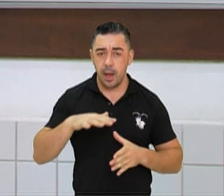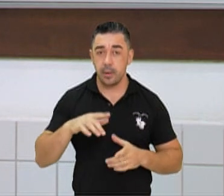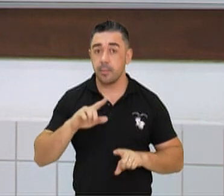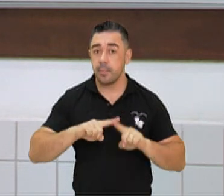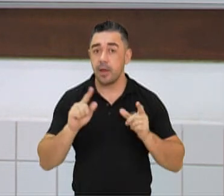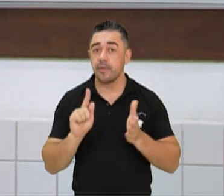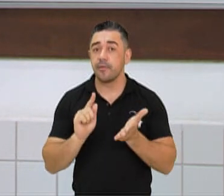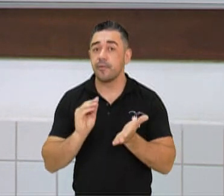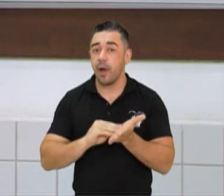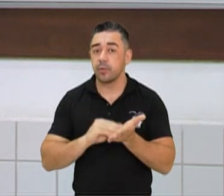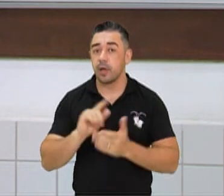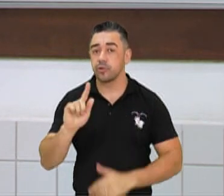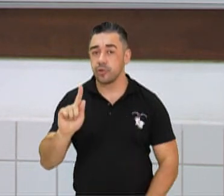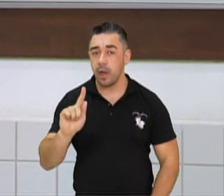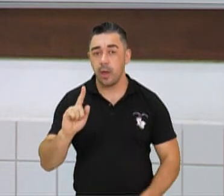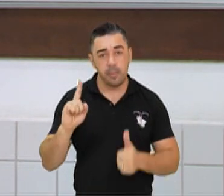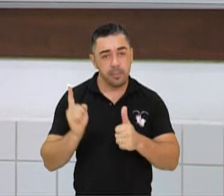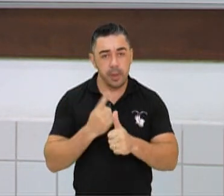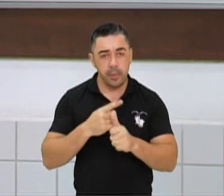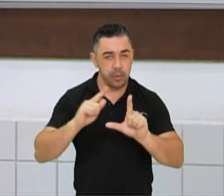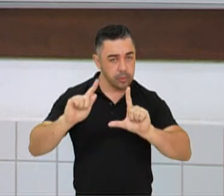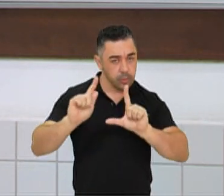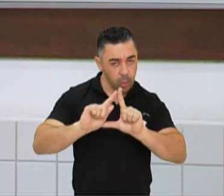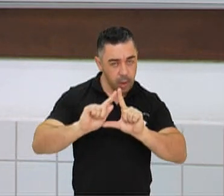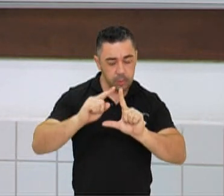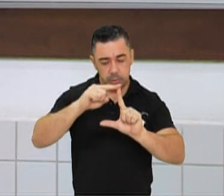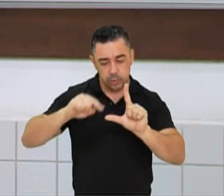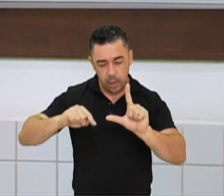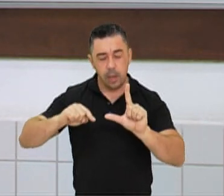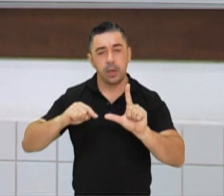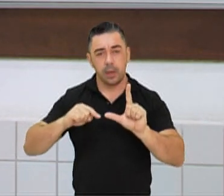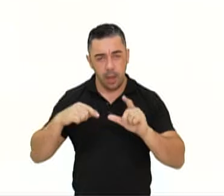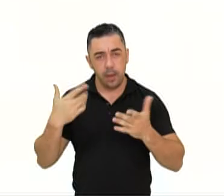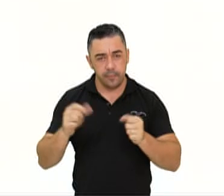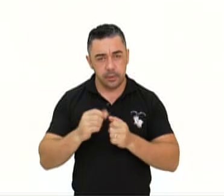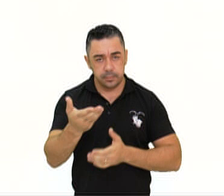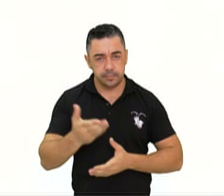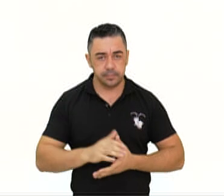de G, que é o primeiro passo, o primeiro cálculo que você vai fazer.